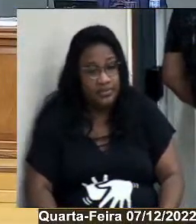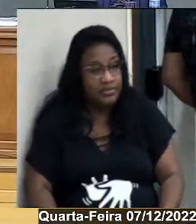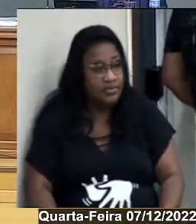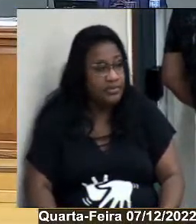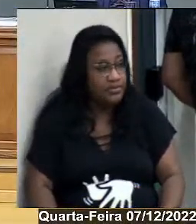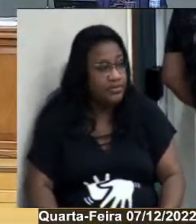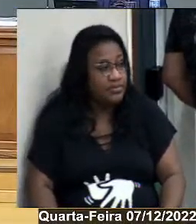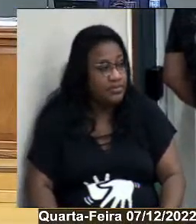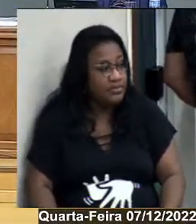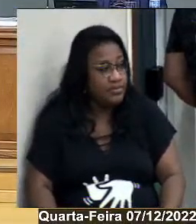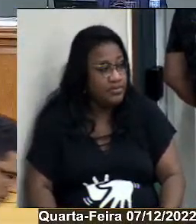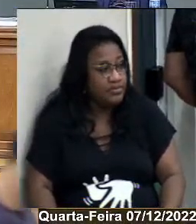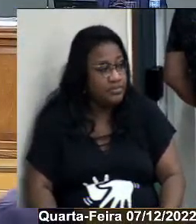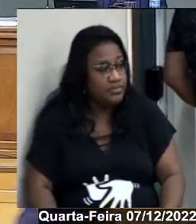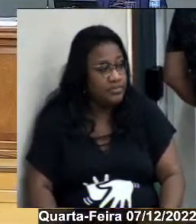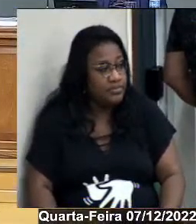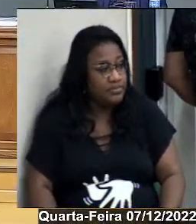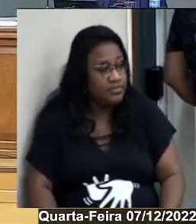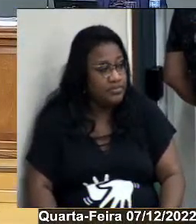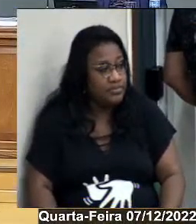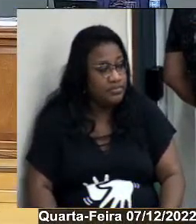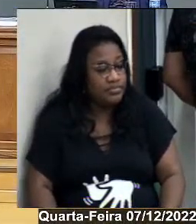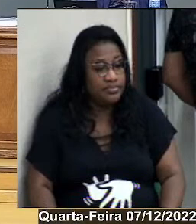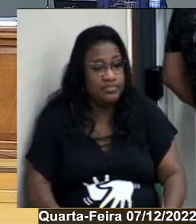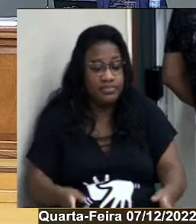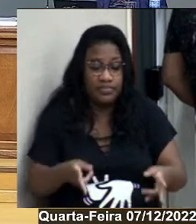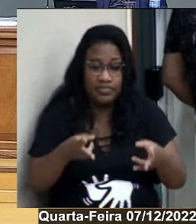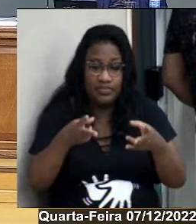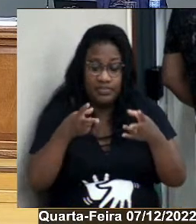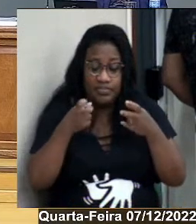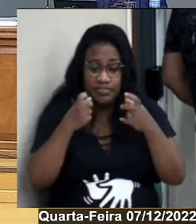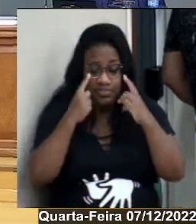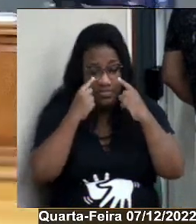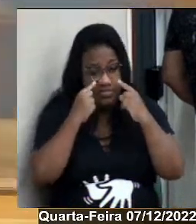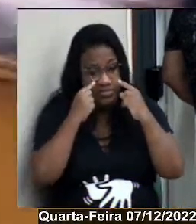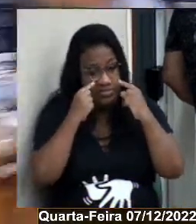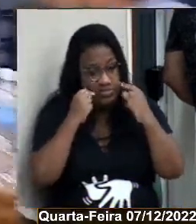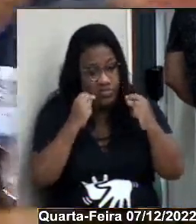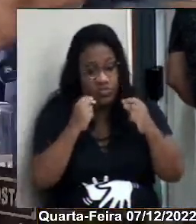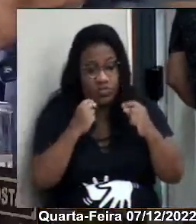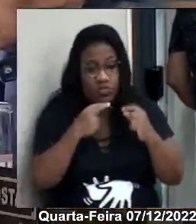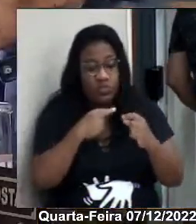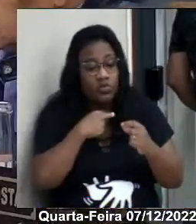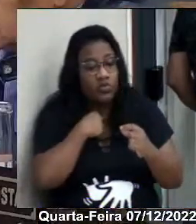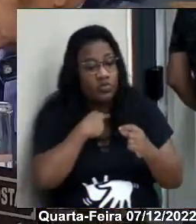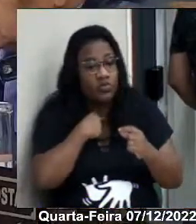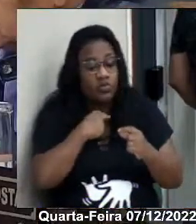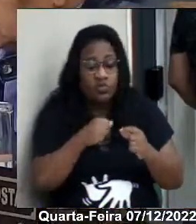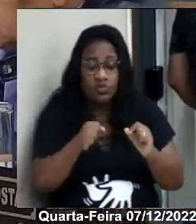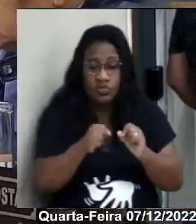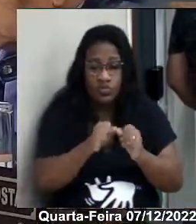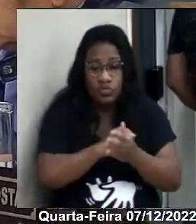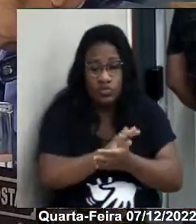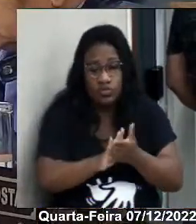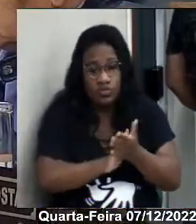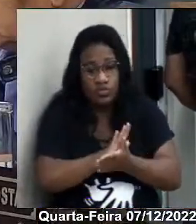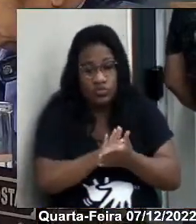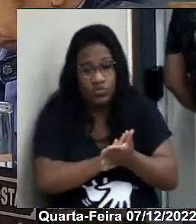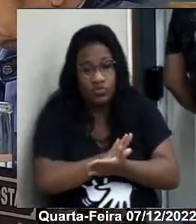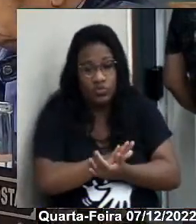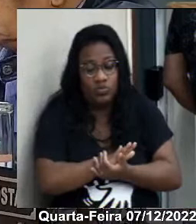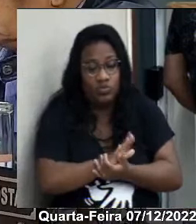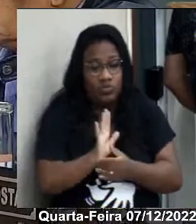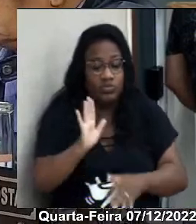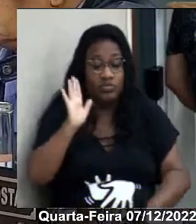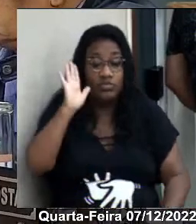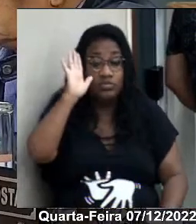do voto. Sobre o que eu estou falando, então, presidente? Se o senhor não estava prestando atenção na minha fala, inclusive, não posso fazer nada. Inclusive, eu gostaria de dizer sobre a Previdência,